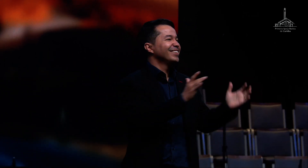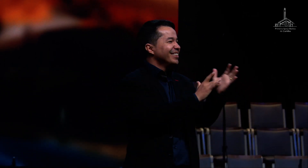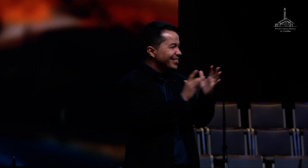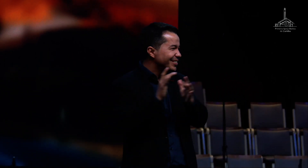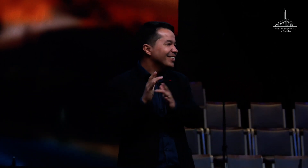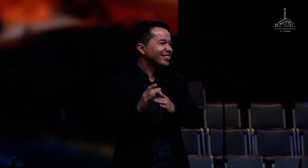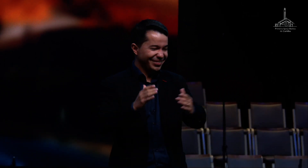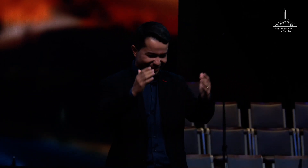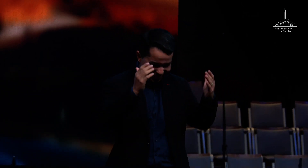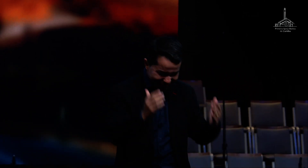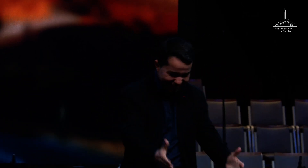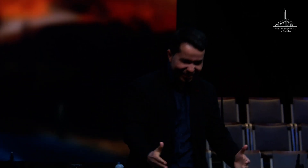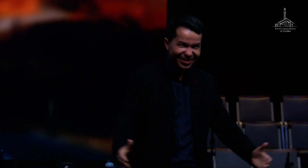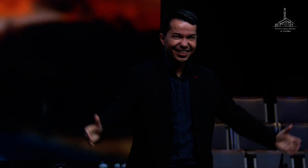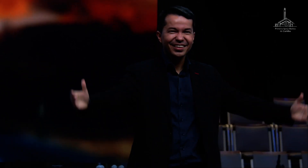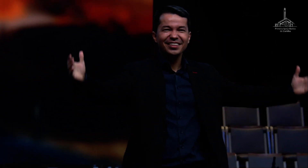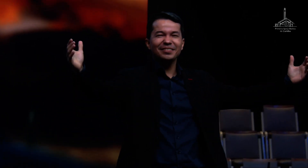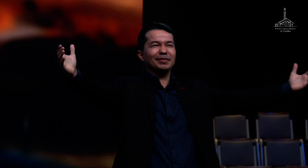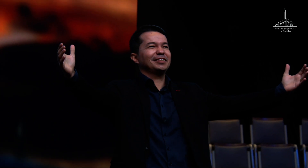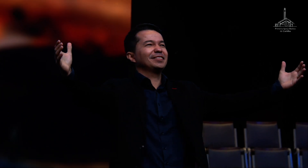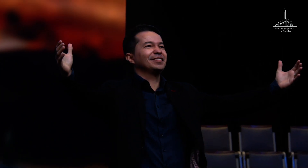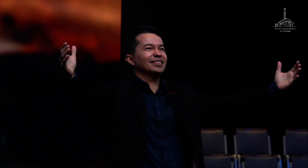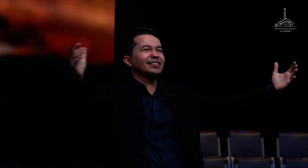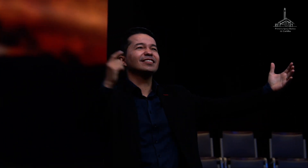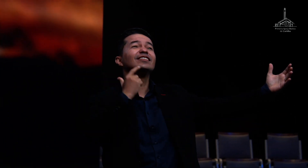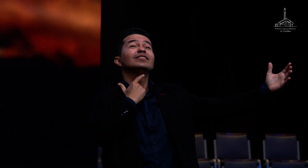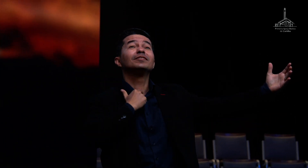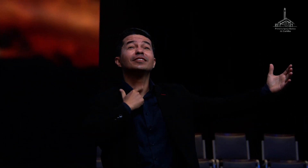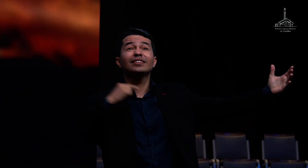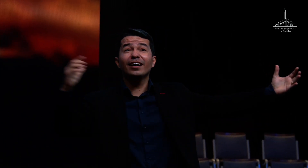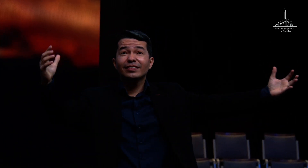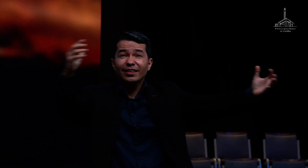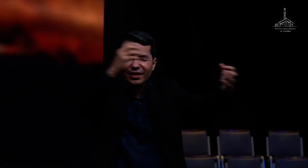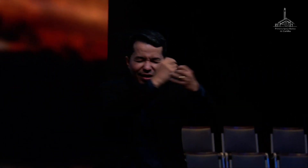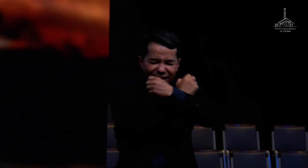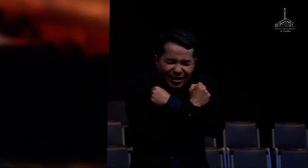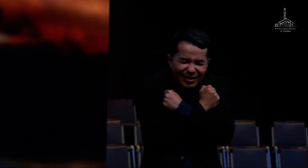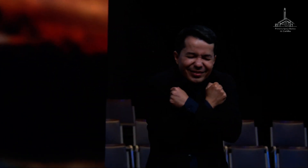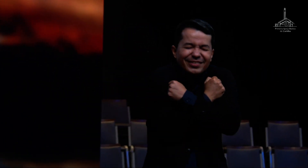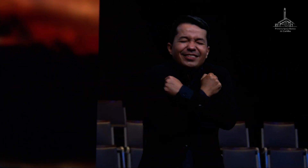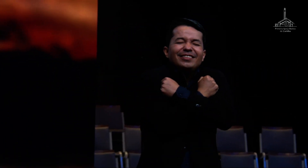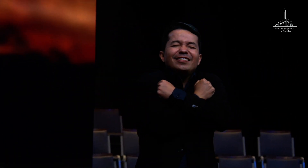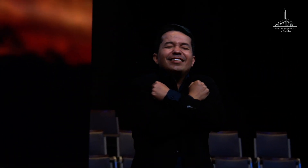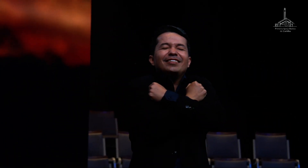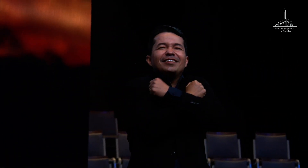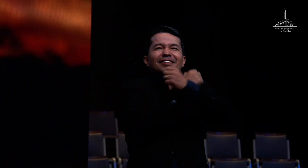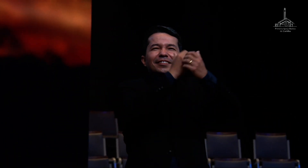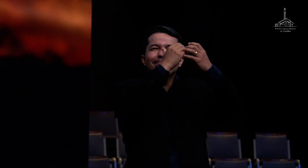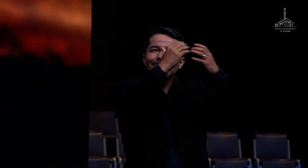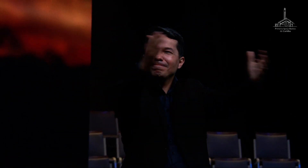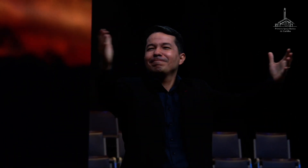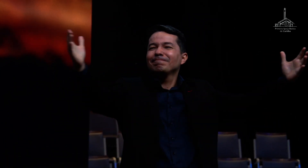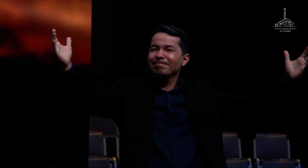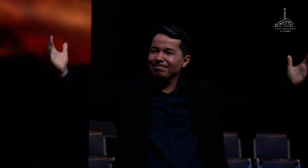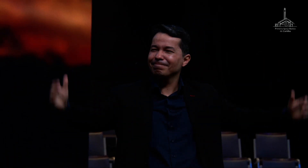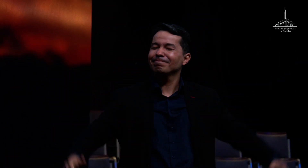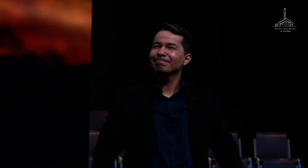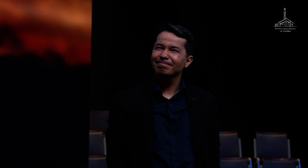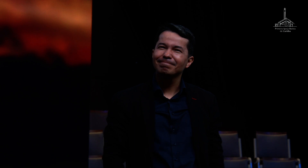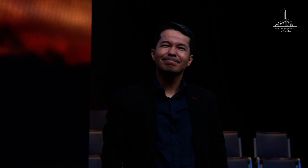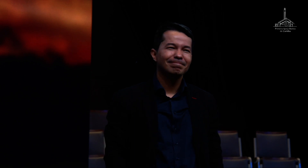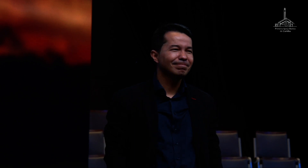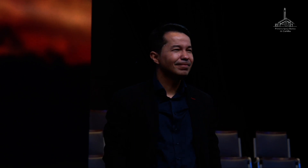eu sei é que Jesus, ele está aqui de braços abertos, com vontade, com desejo de te